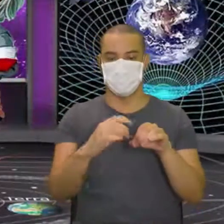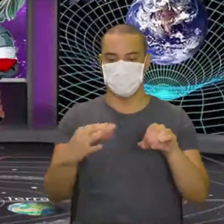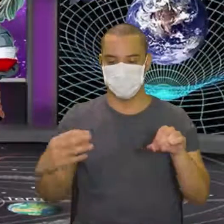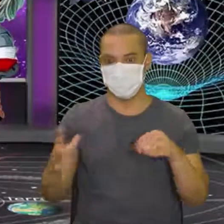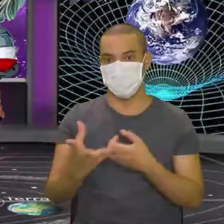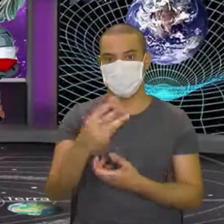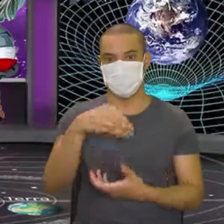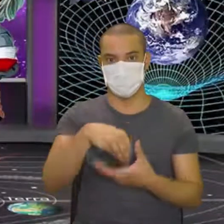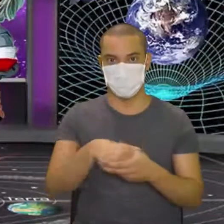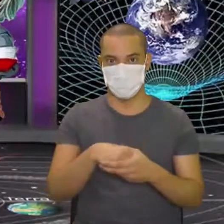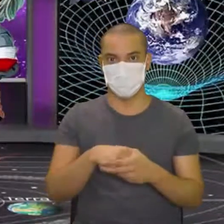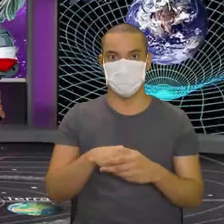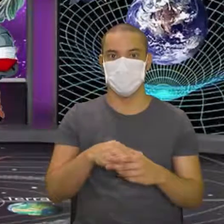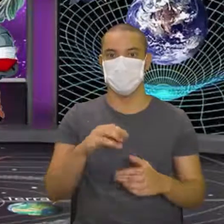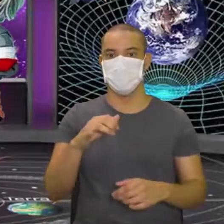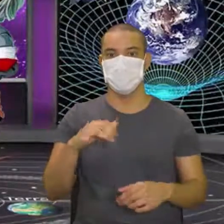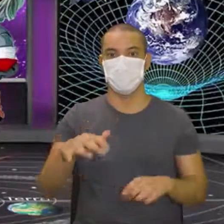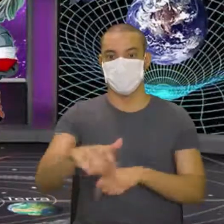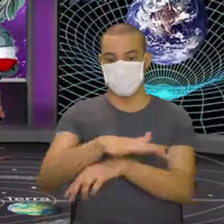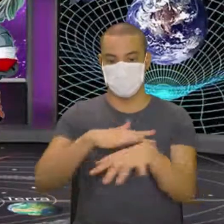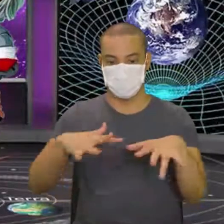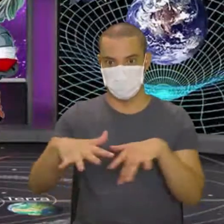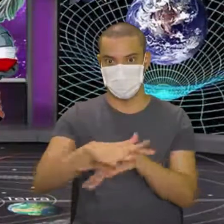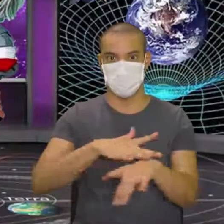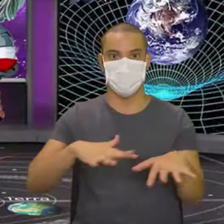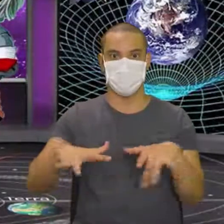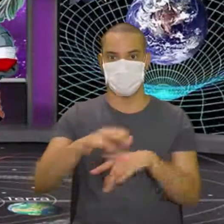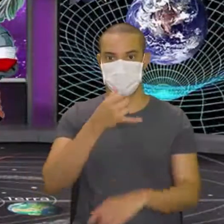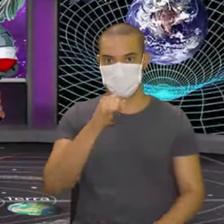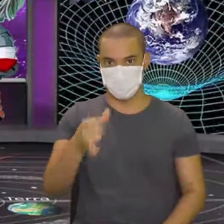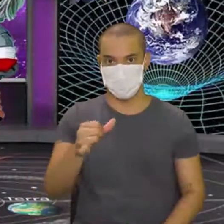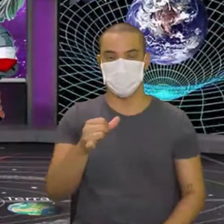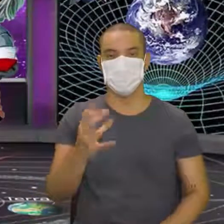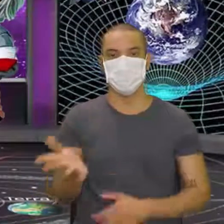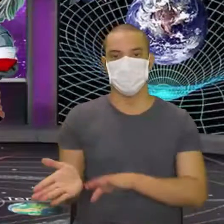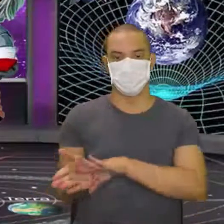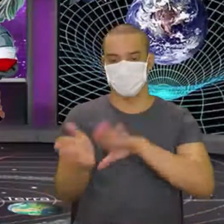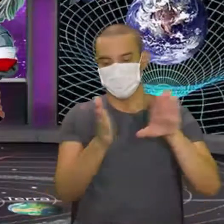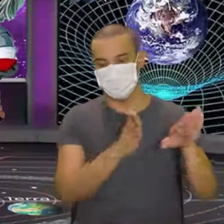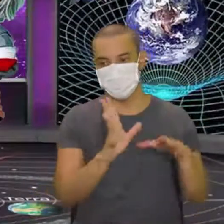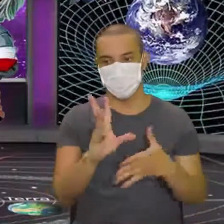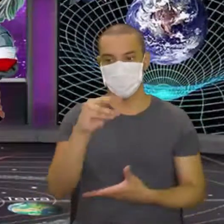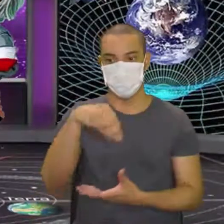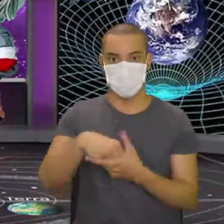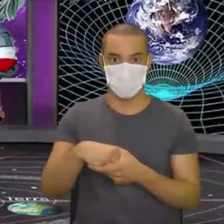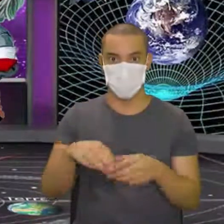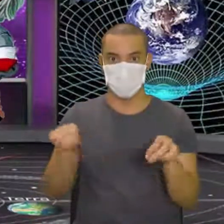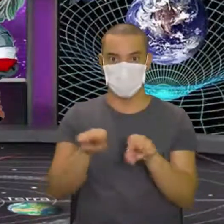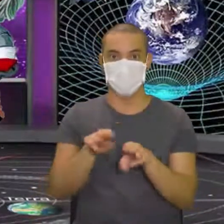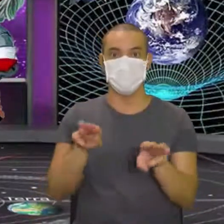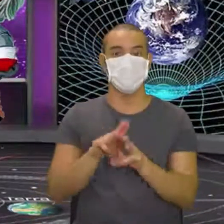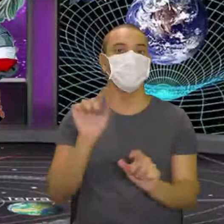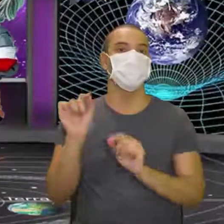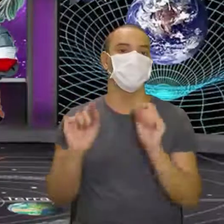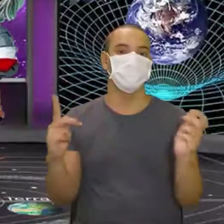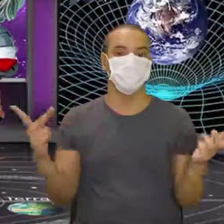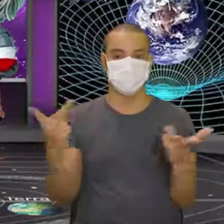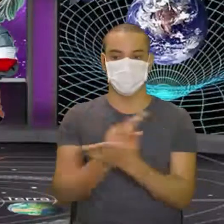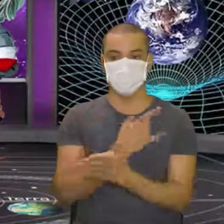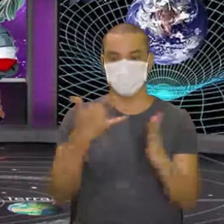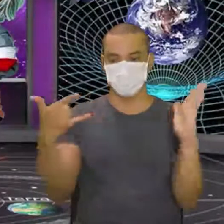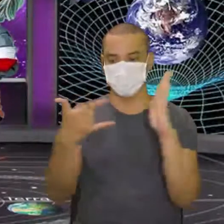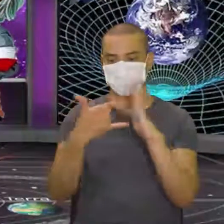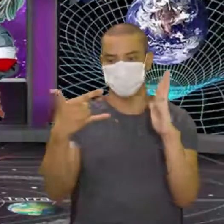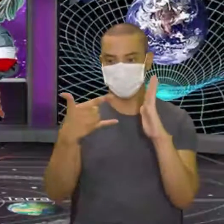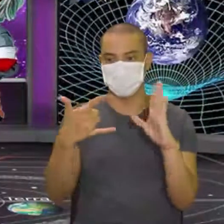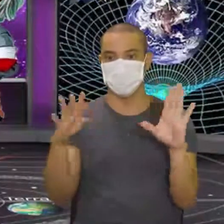dentro da eletrodinâmica. E na parte do magnetismo, a gente estuda os fenômenos magnéticos. Eu também falei para